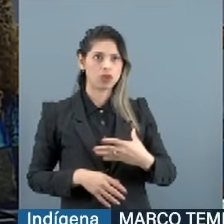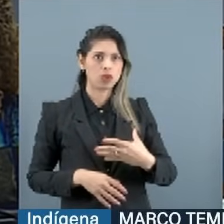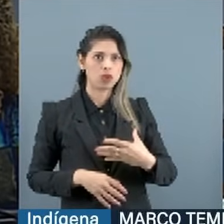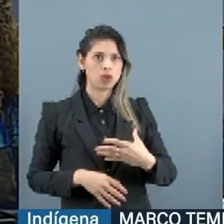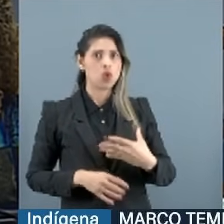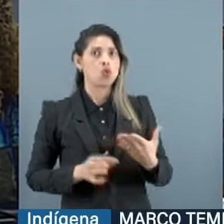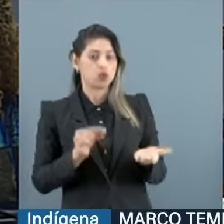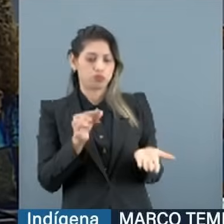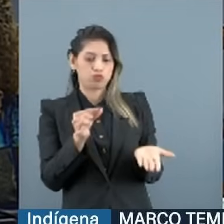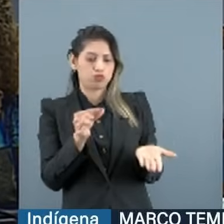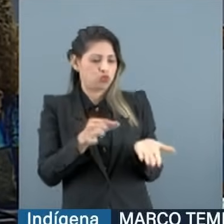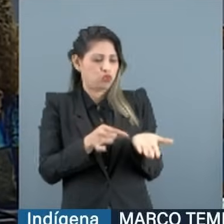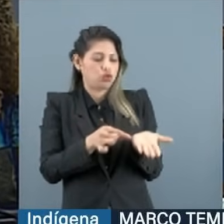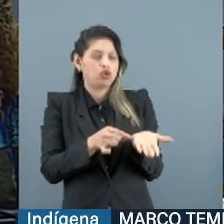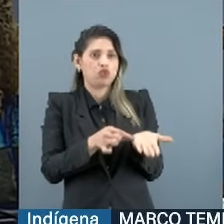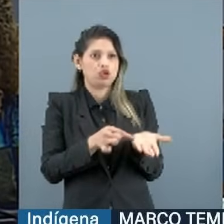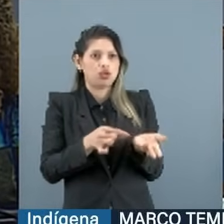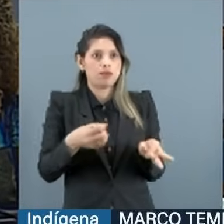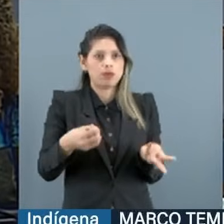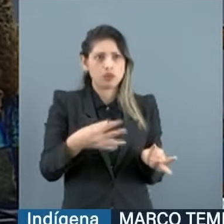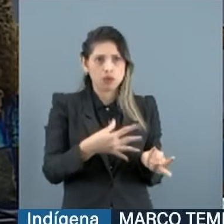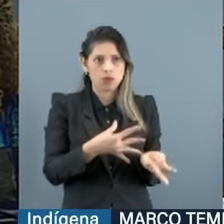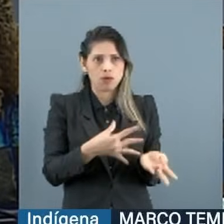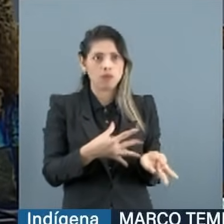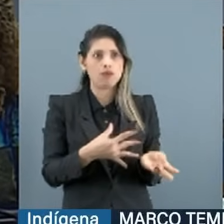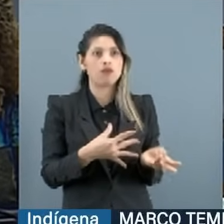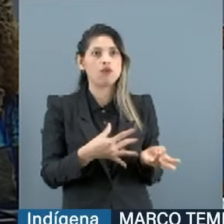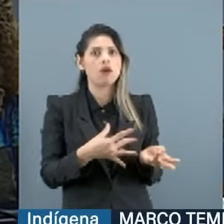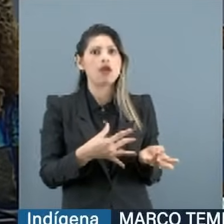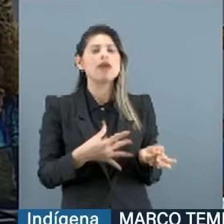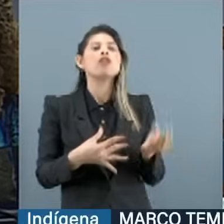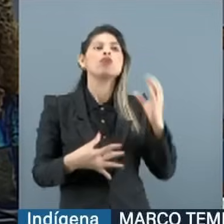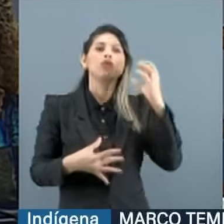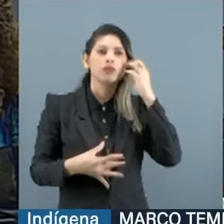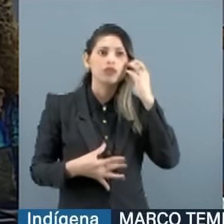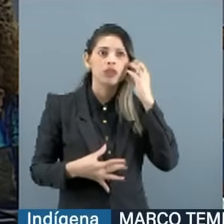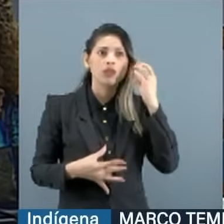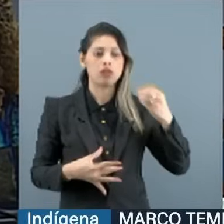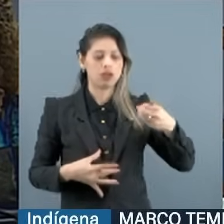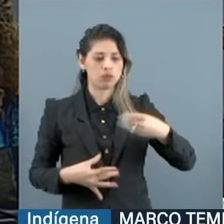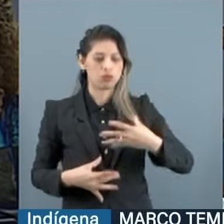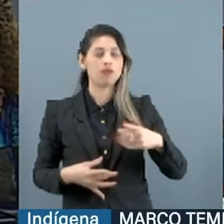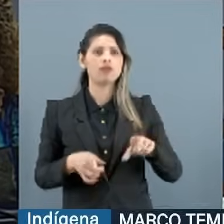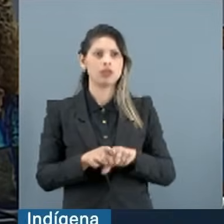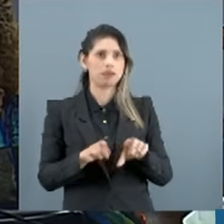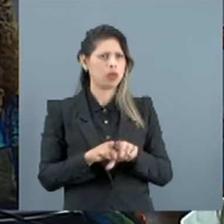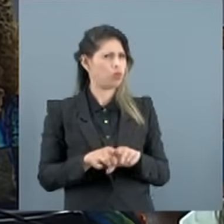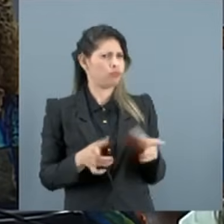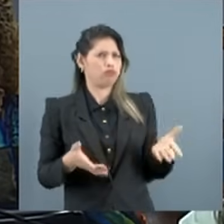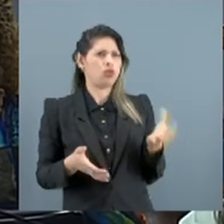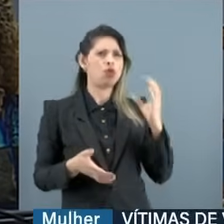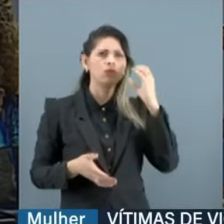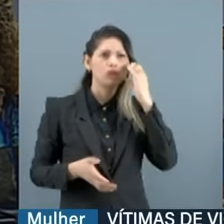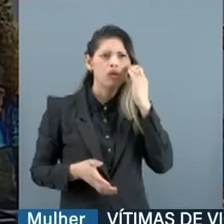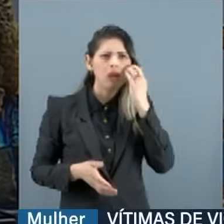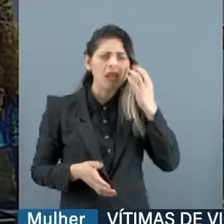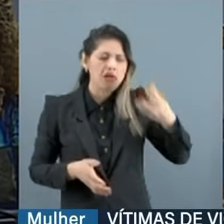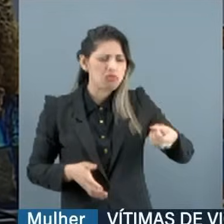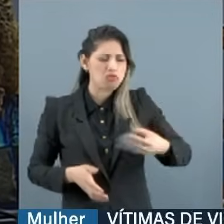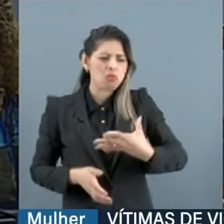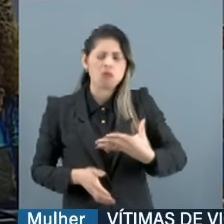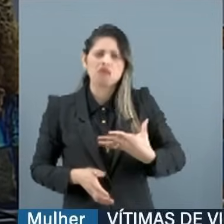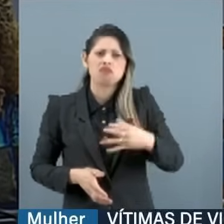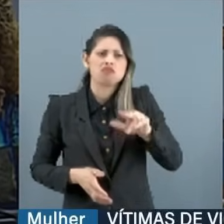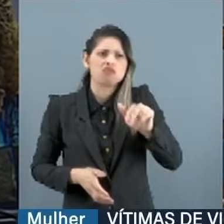chip e um aparelho, ela inseriu o chip, acredito eu que seja um celular novo. Novo que eu digo é que nunca foi usado. Um celular que foi